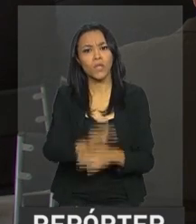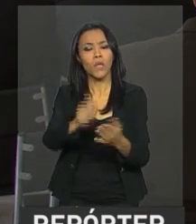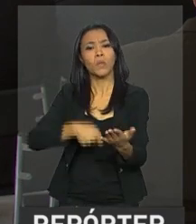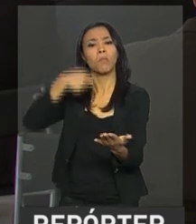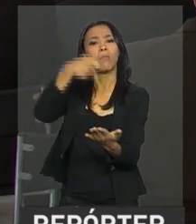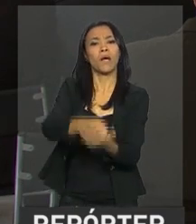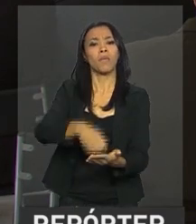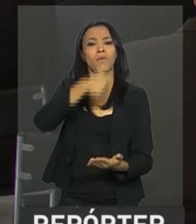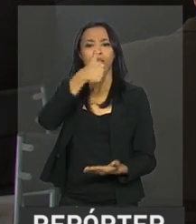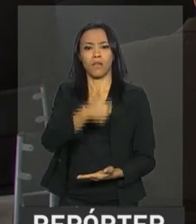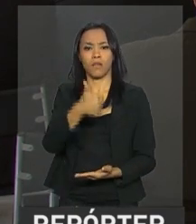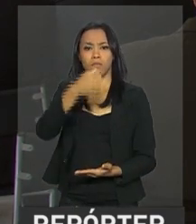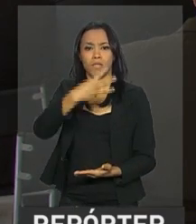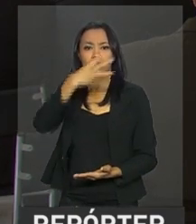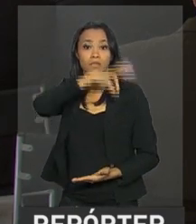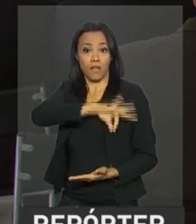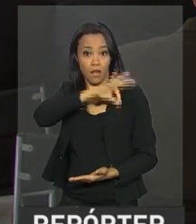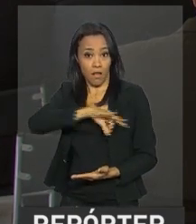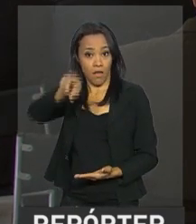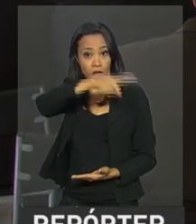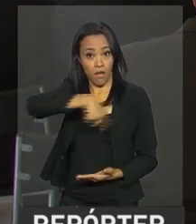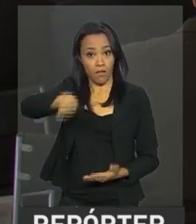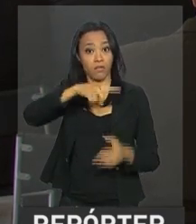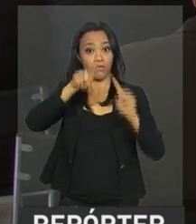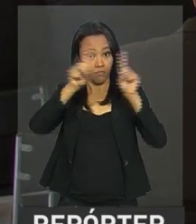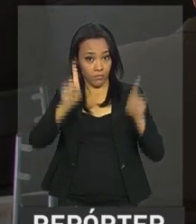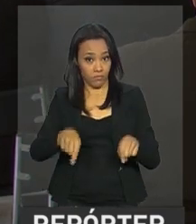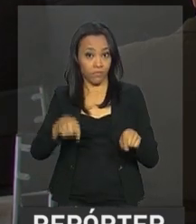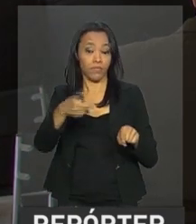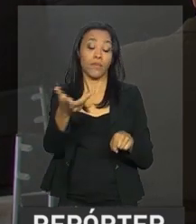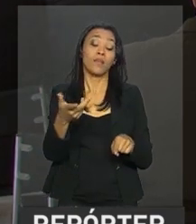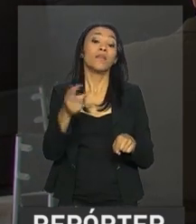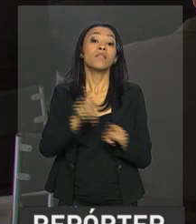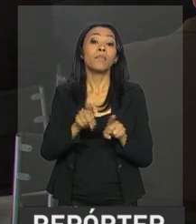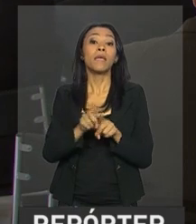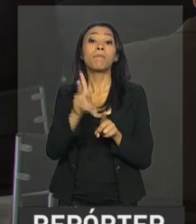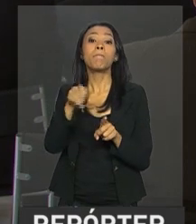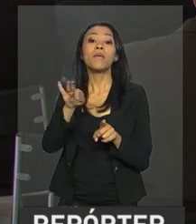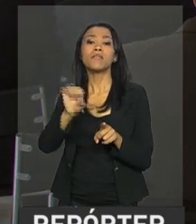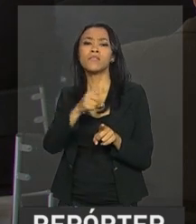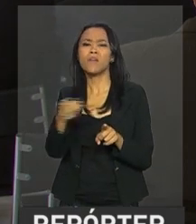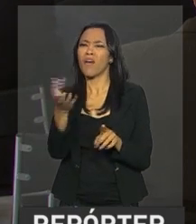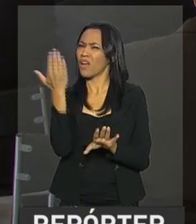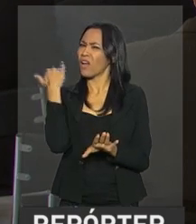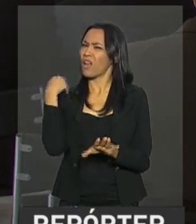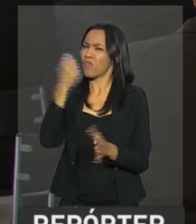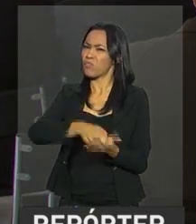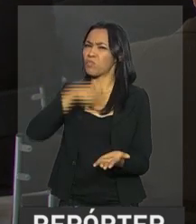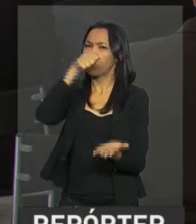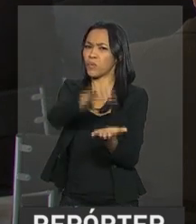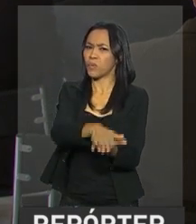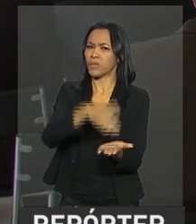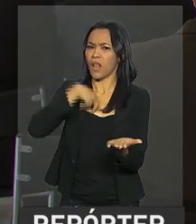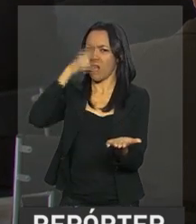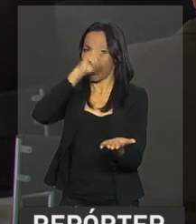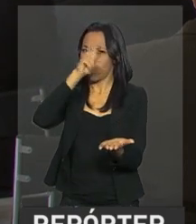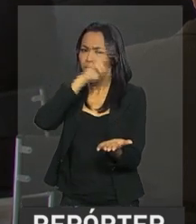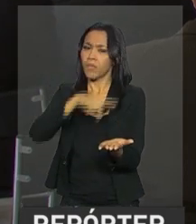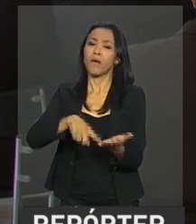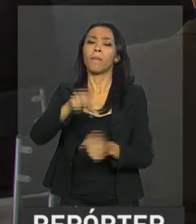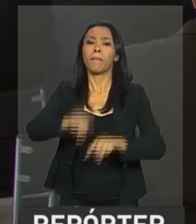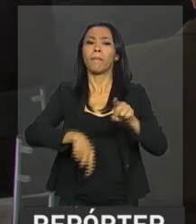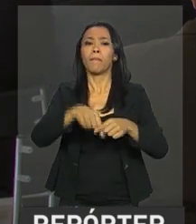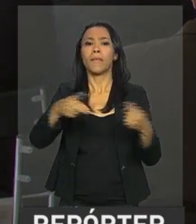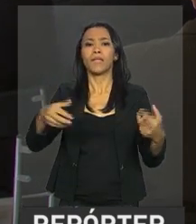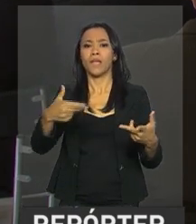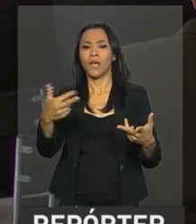13º salário de servidores e pensionistas. Esse valor, ele é parte daquela multa que foi paga por causa do repatriamento dos recursos vindos